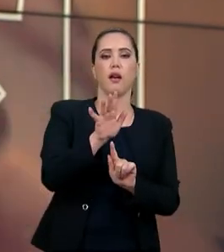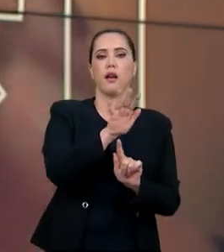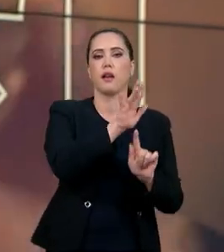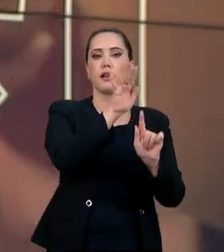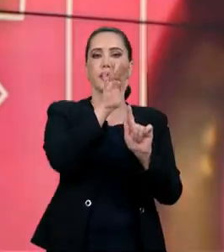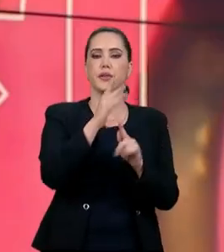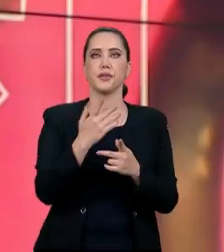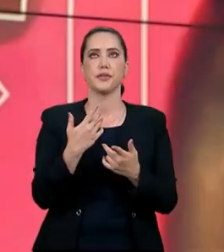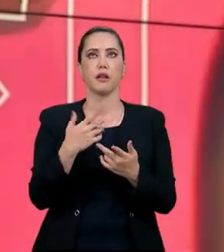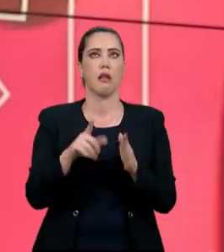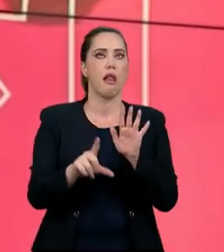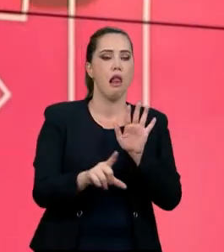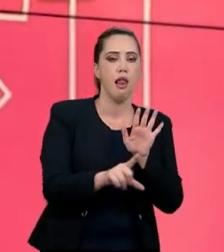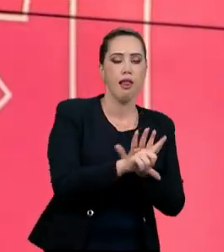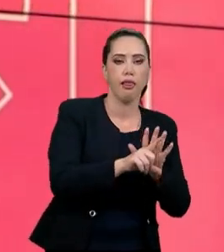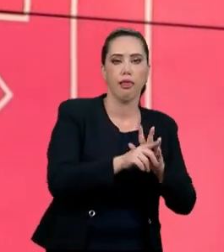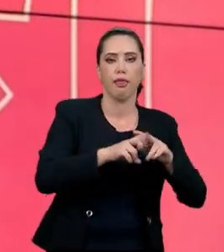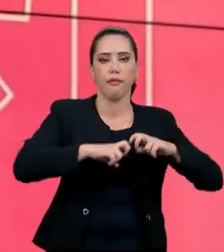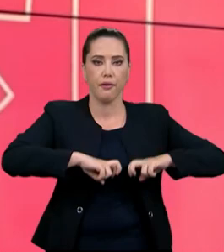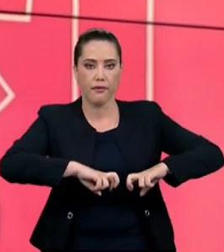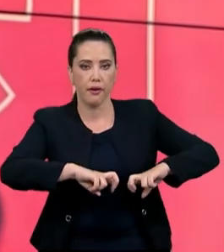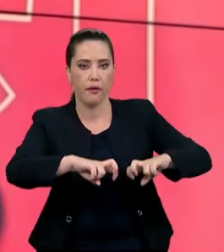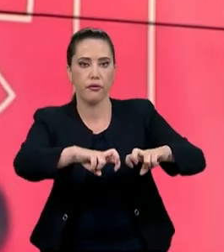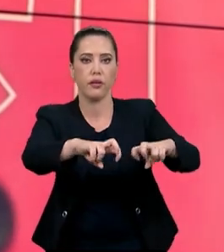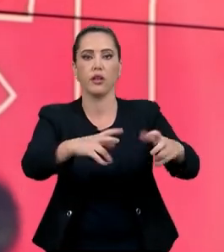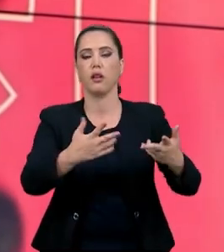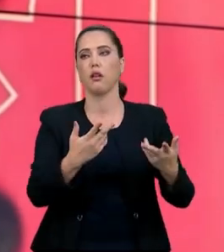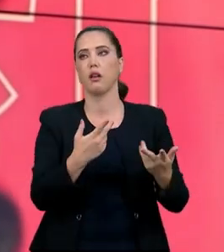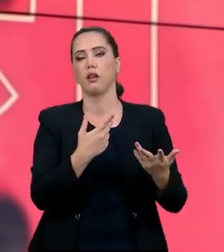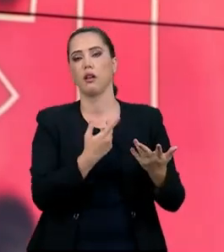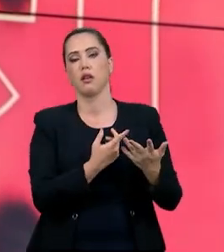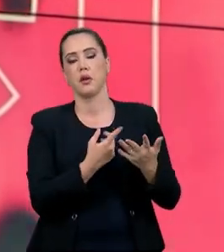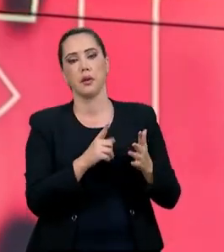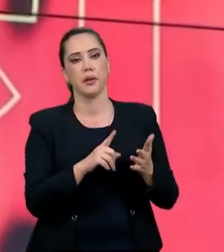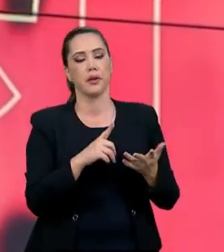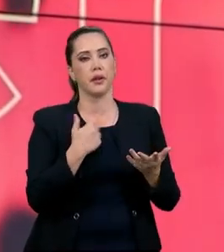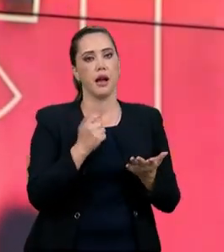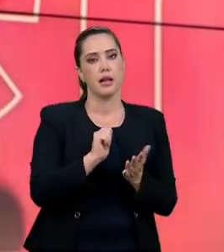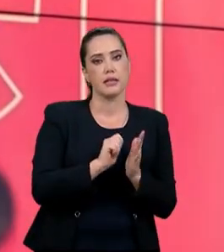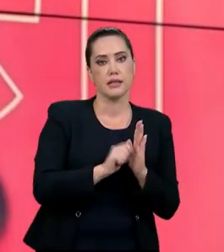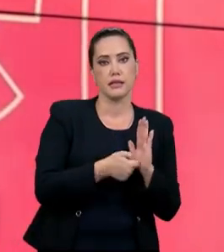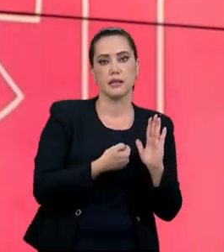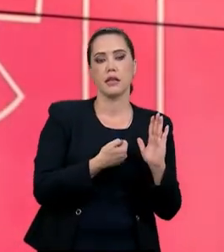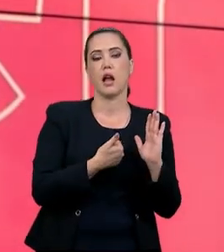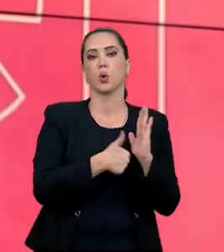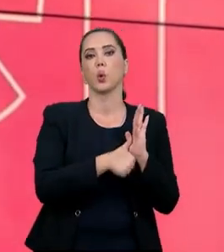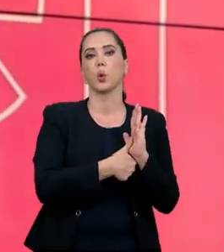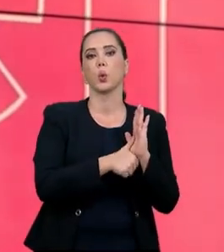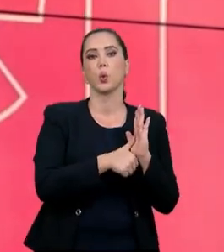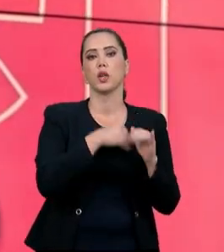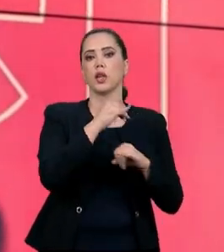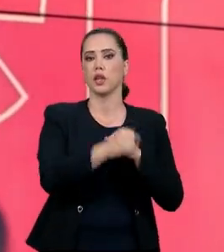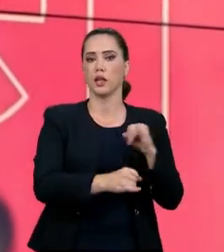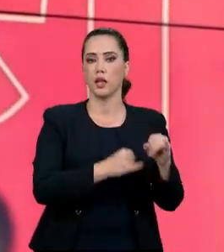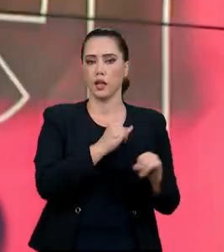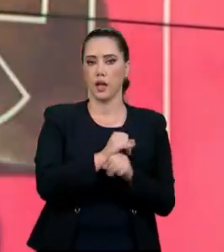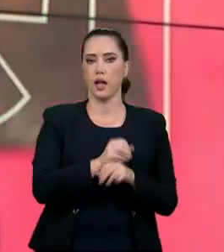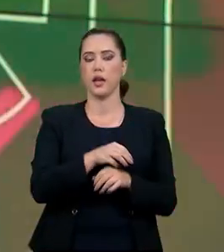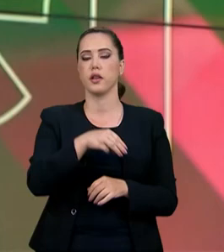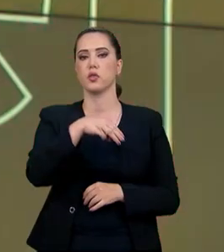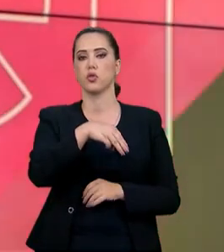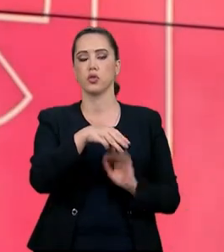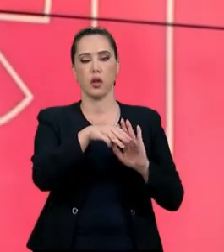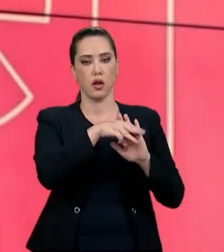marco de garantias... Bom, são inúmeras a questão da assinatura digital, lei da liberdade econômica, MP